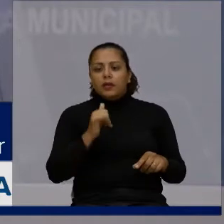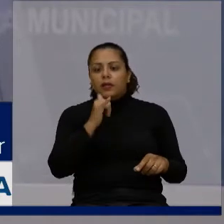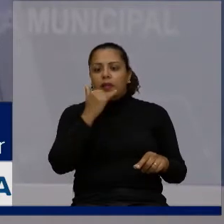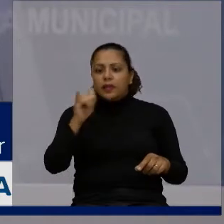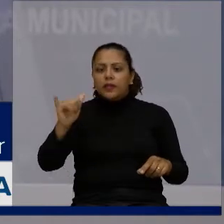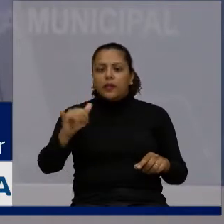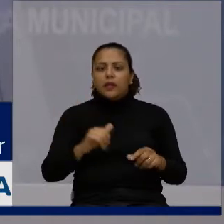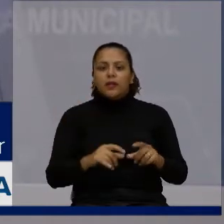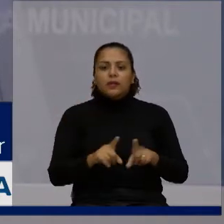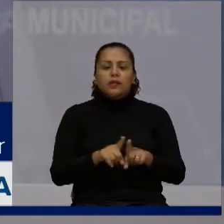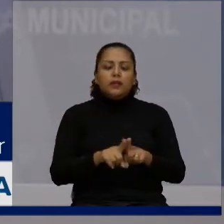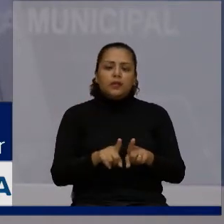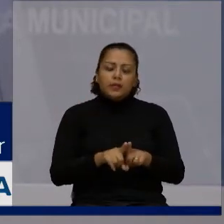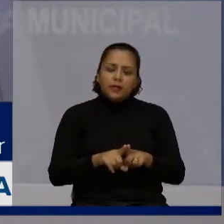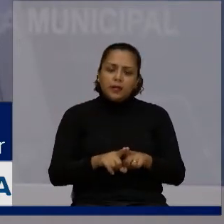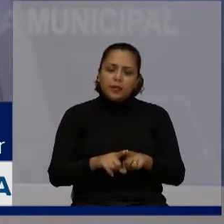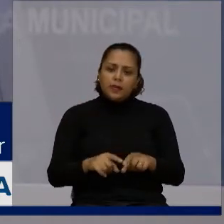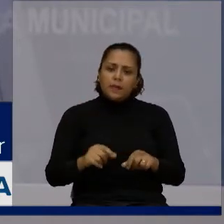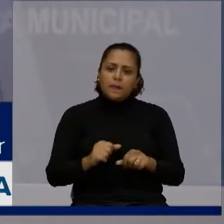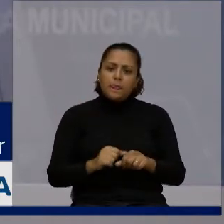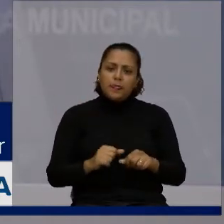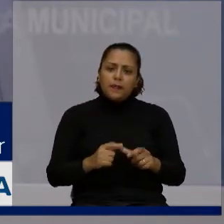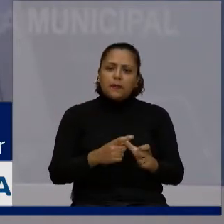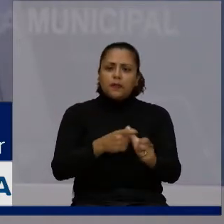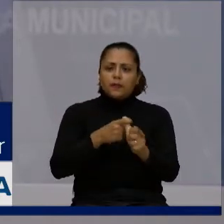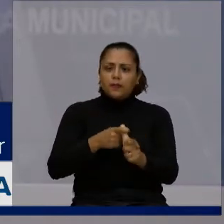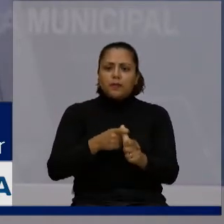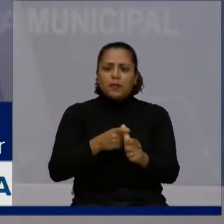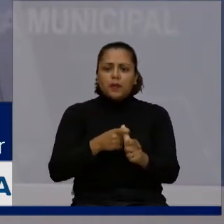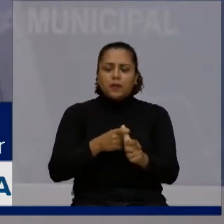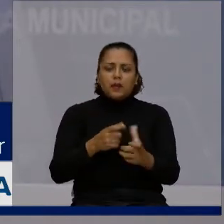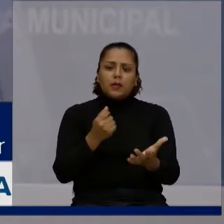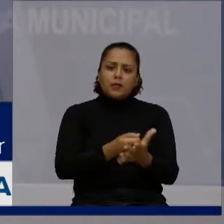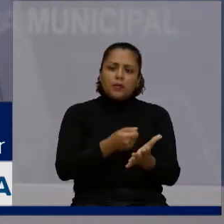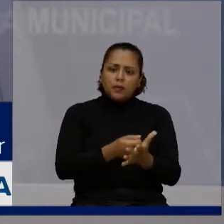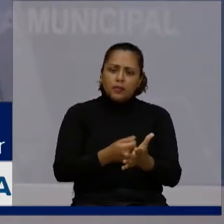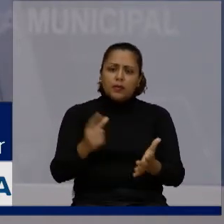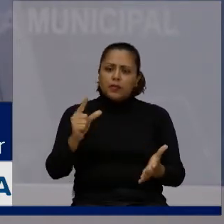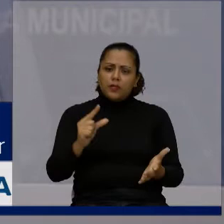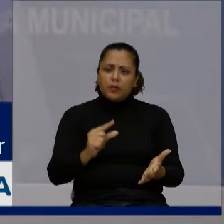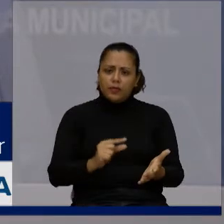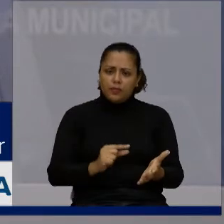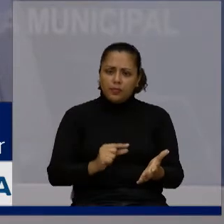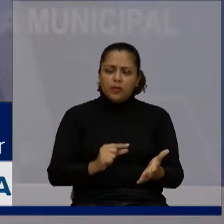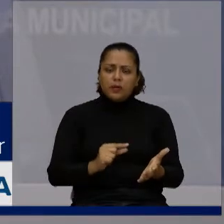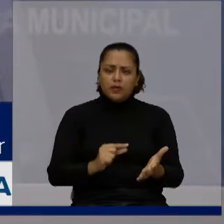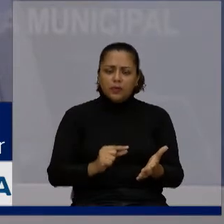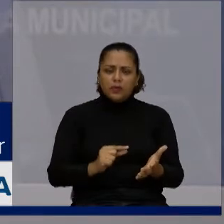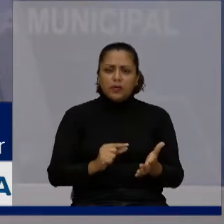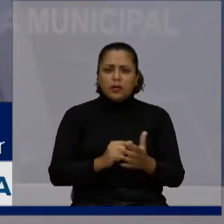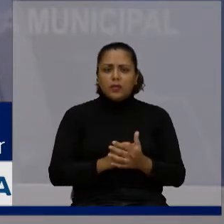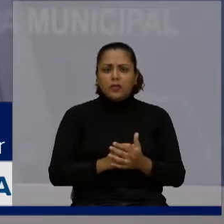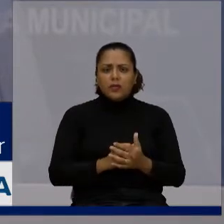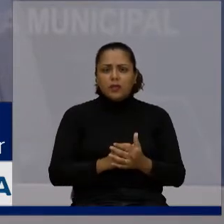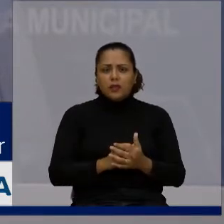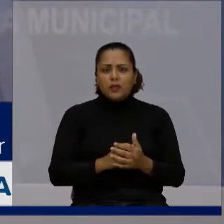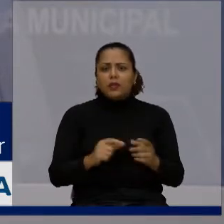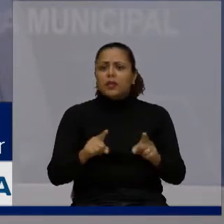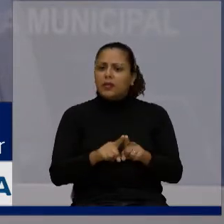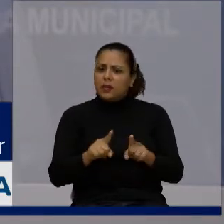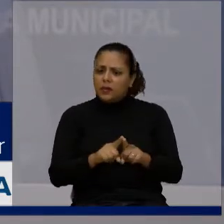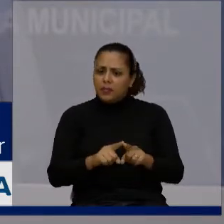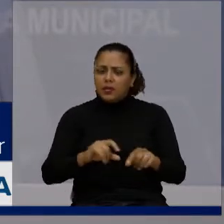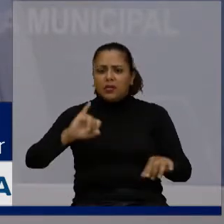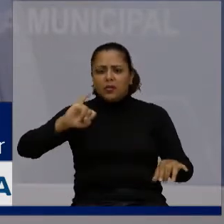A suspensão da cobrança, redução das tarifas e não execução das dívidas derivadas da incidência de juros